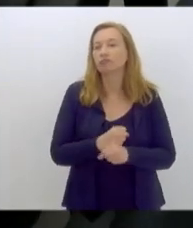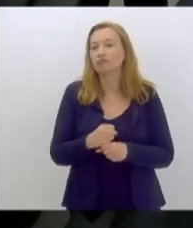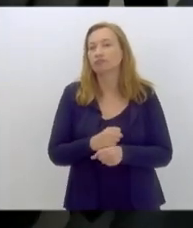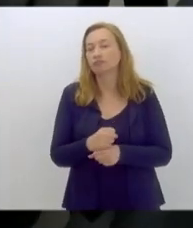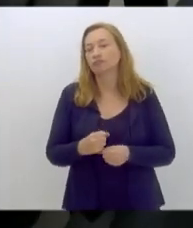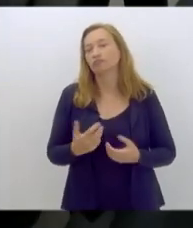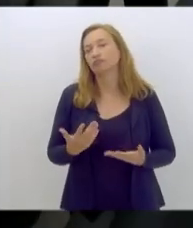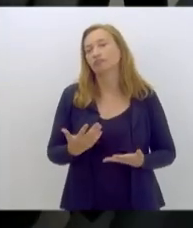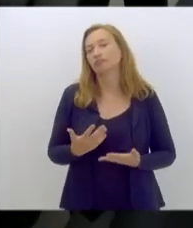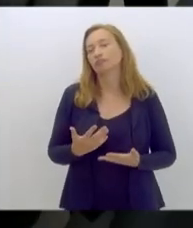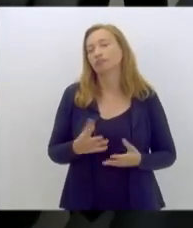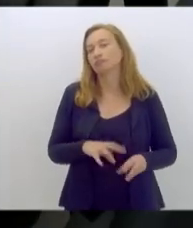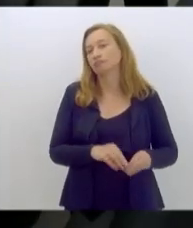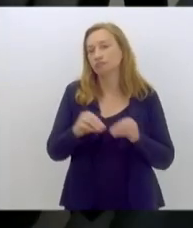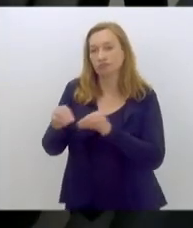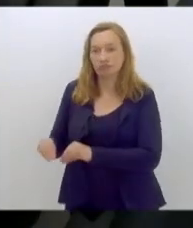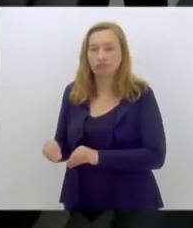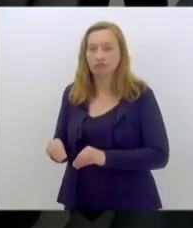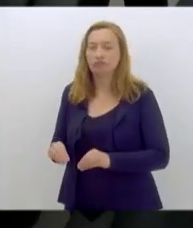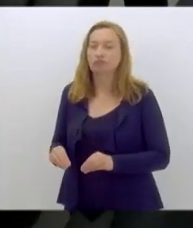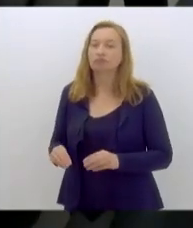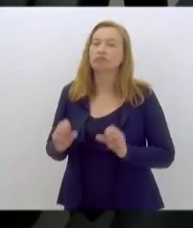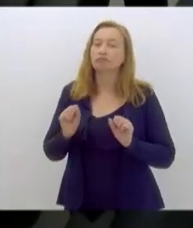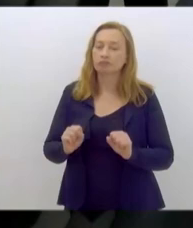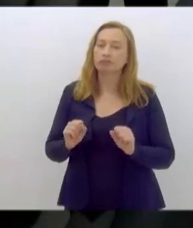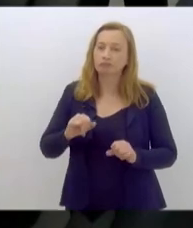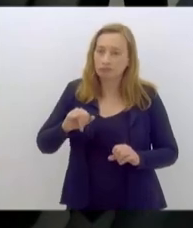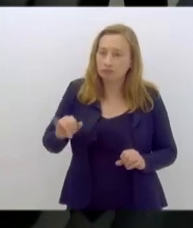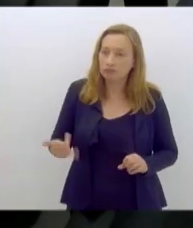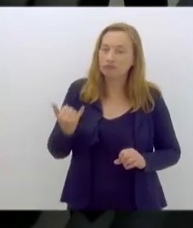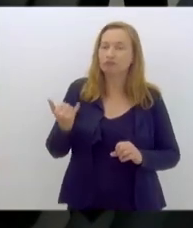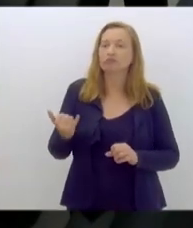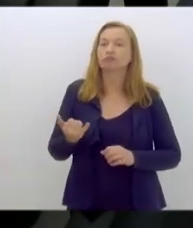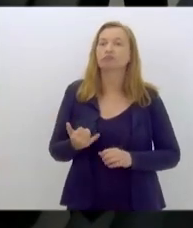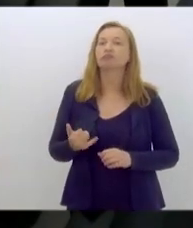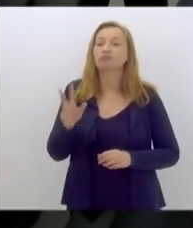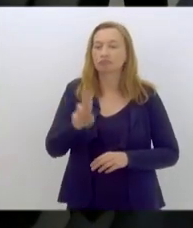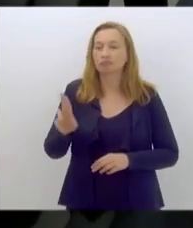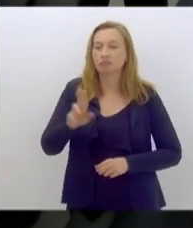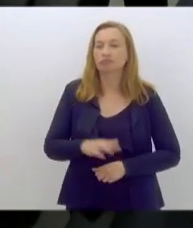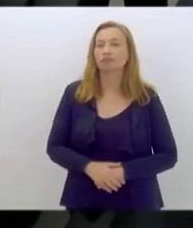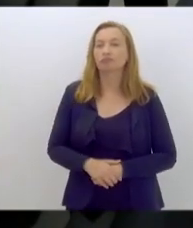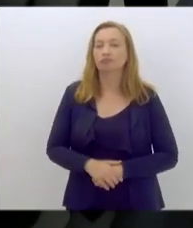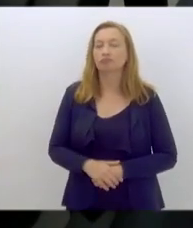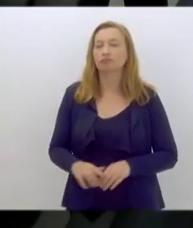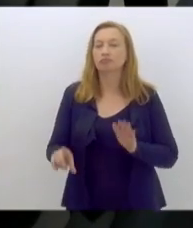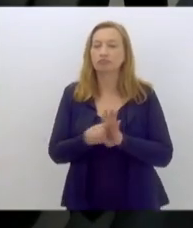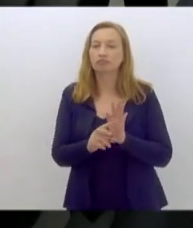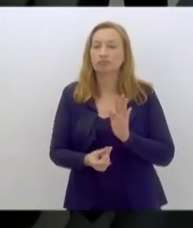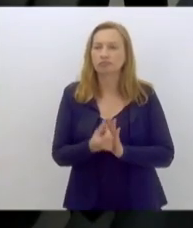que será transposto por ano seguinte para poder aproveitar a utilização